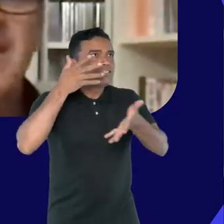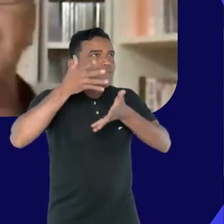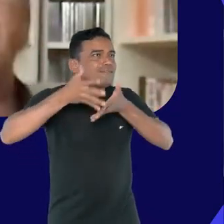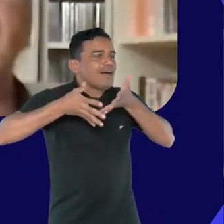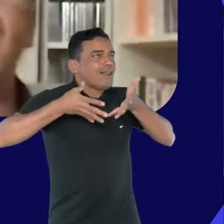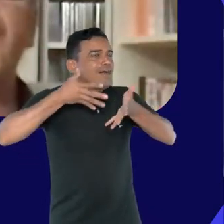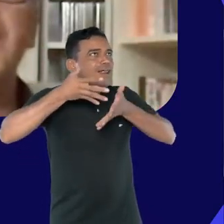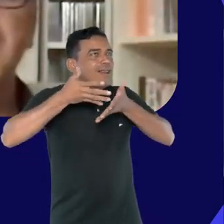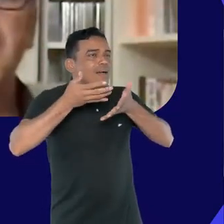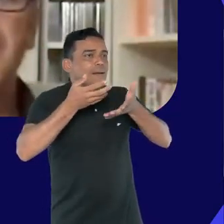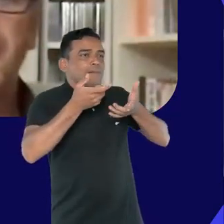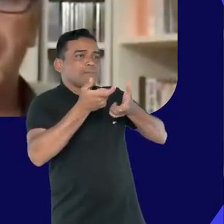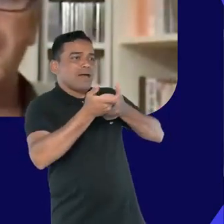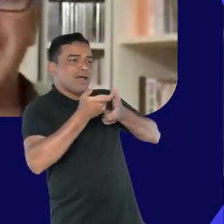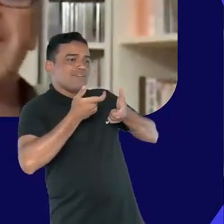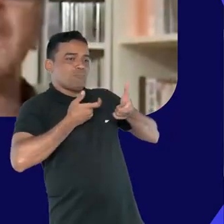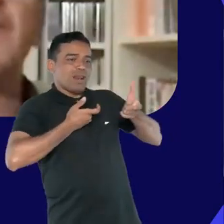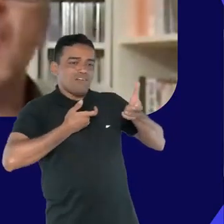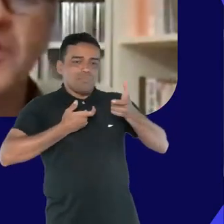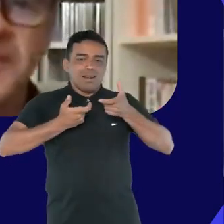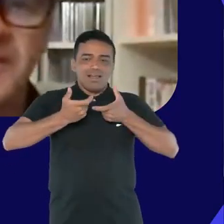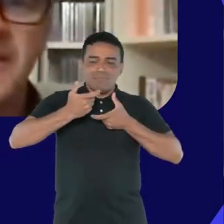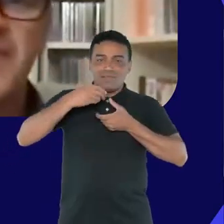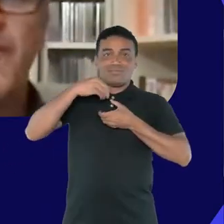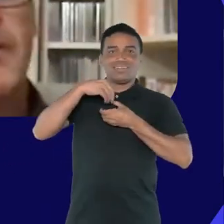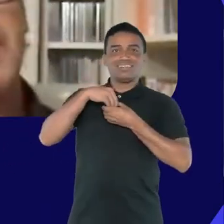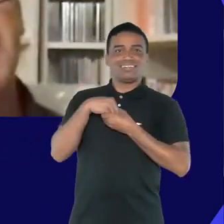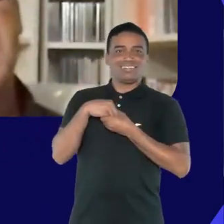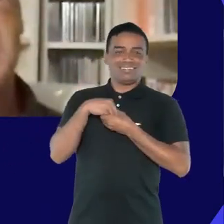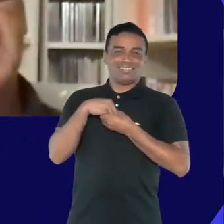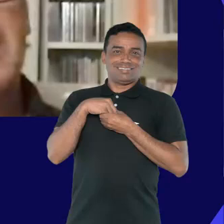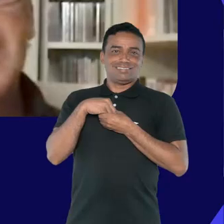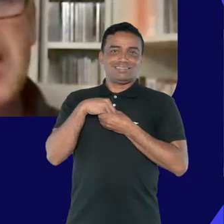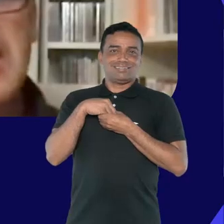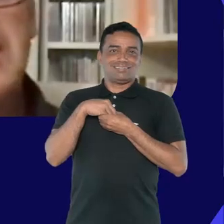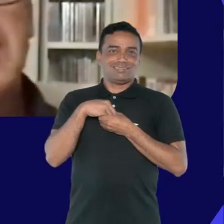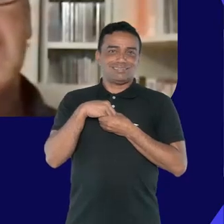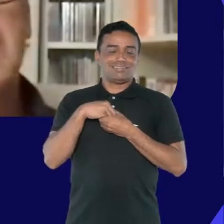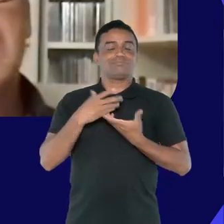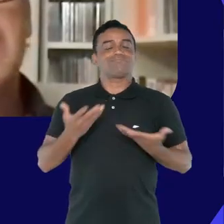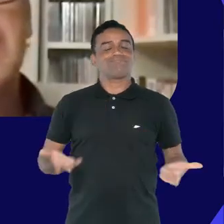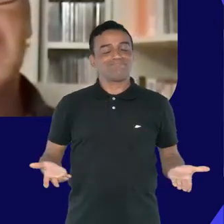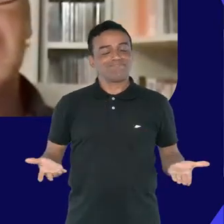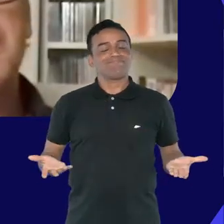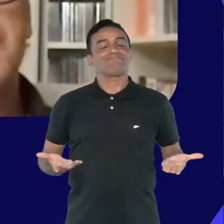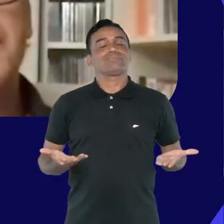dizer aquelas palavras dentro de nós, de certa forma. E